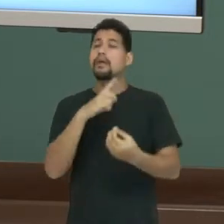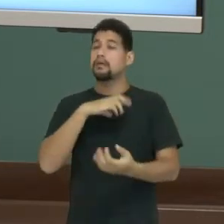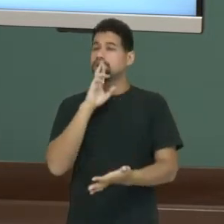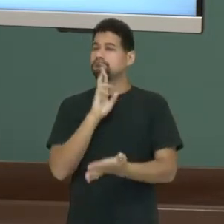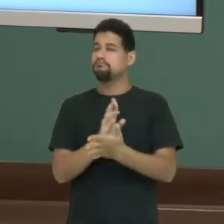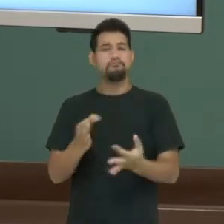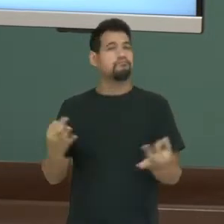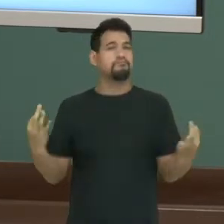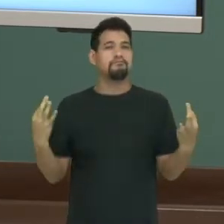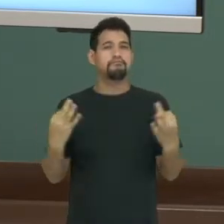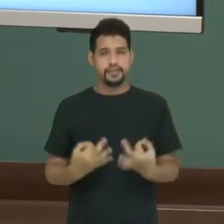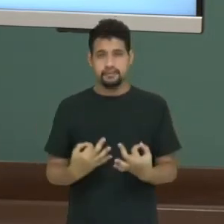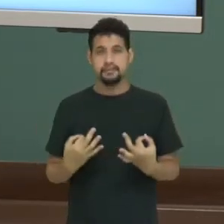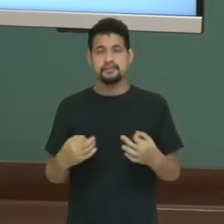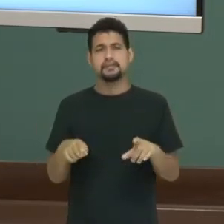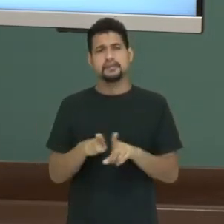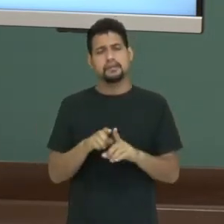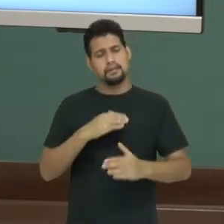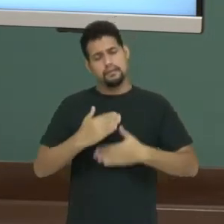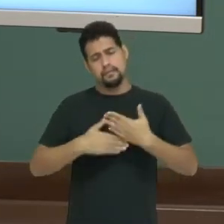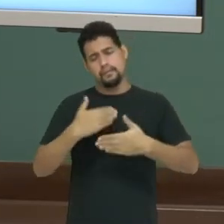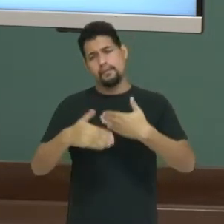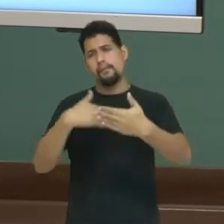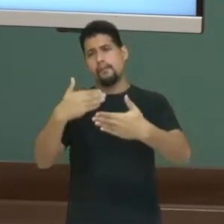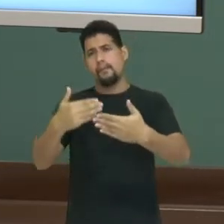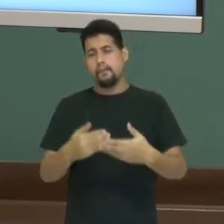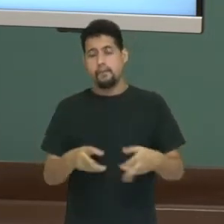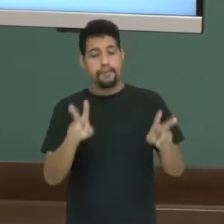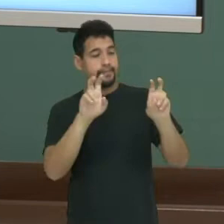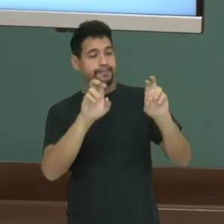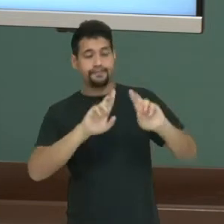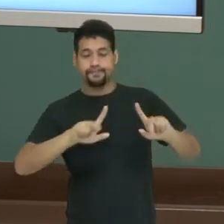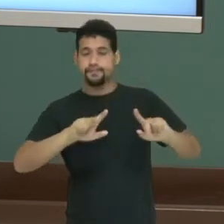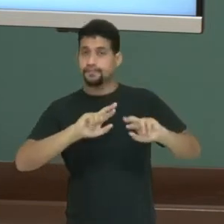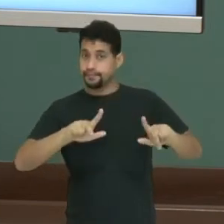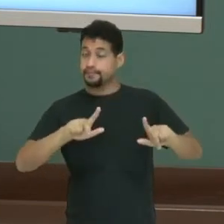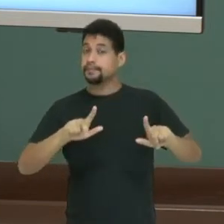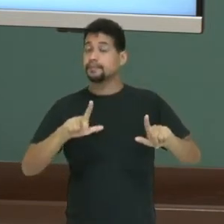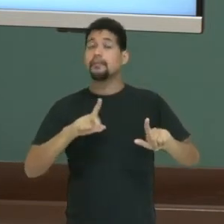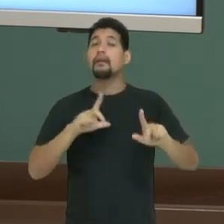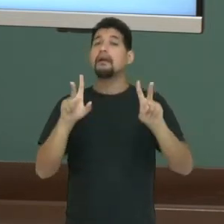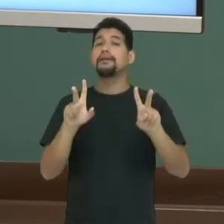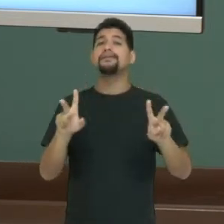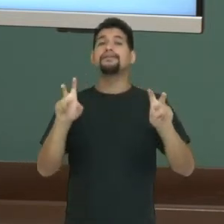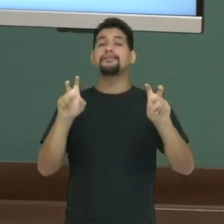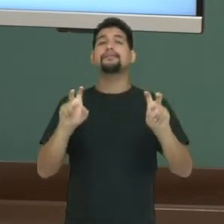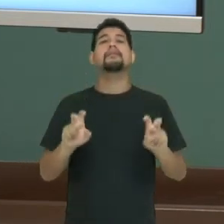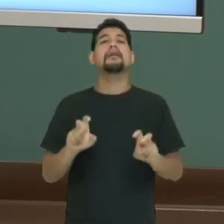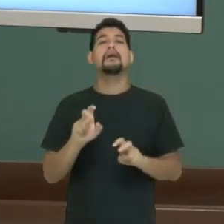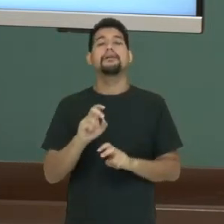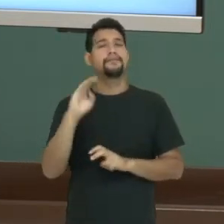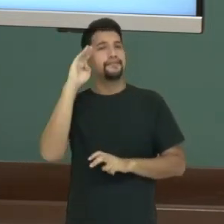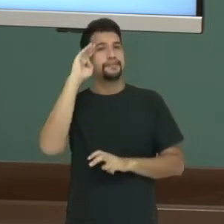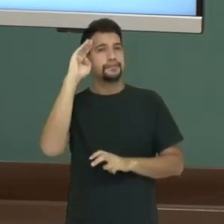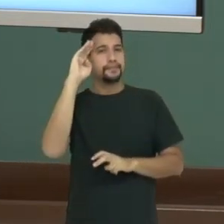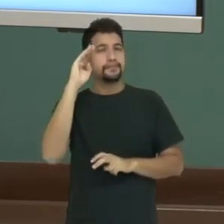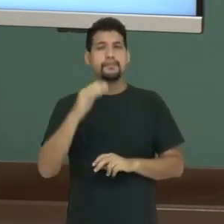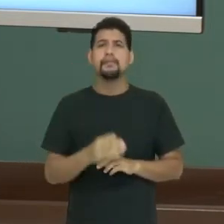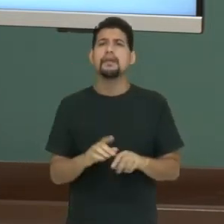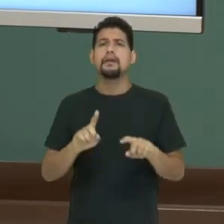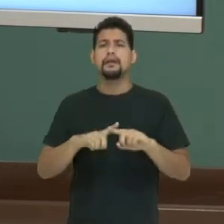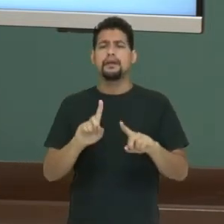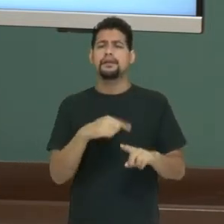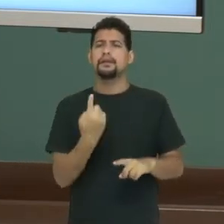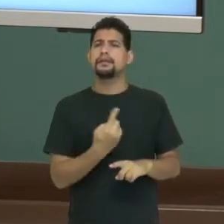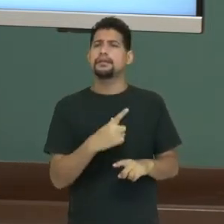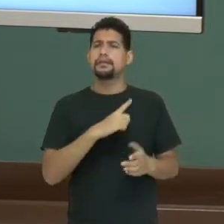resposta satisfatória e seguir para uma outra temática ainda relacionada ao tema principal. Temos aqui